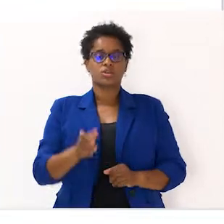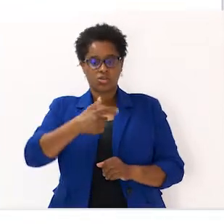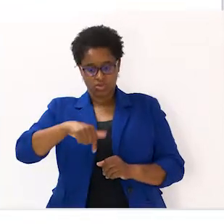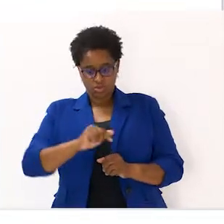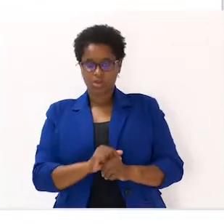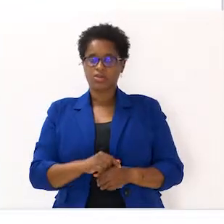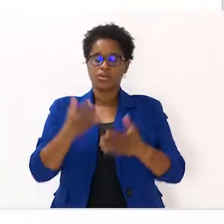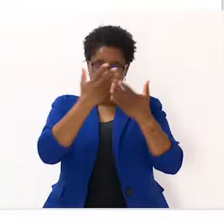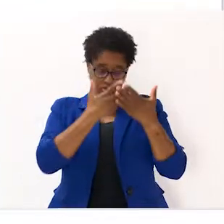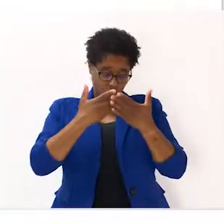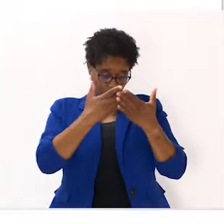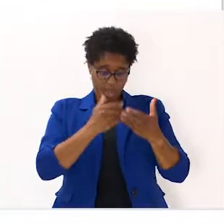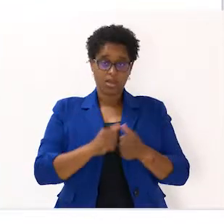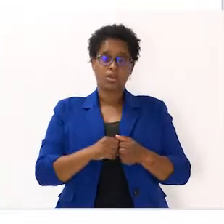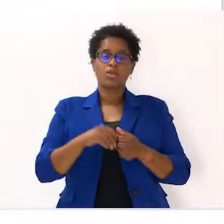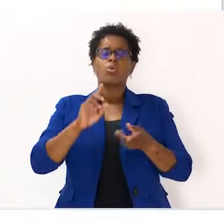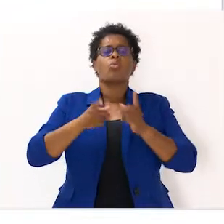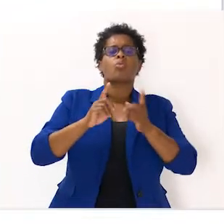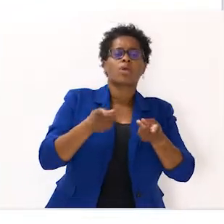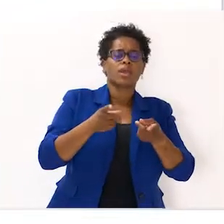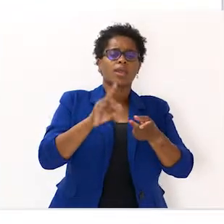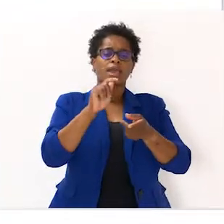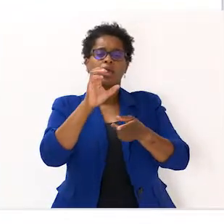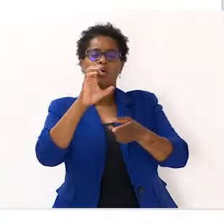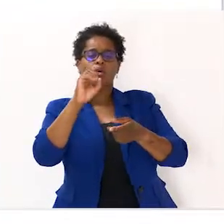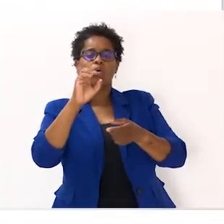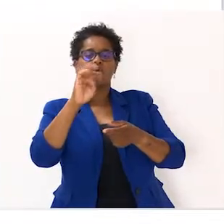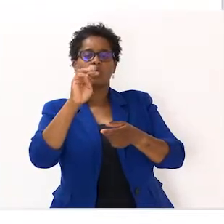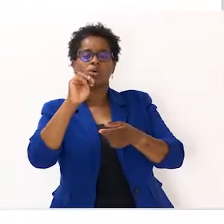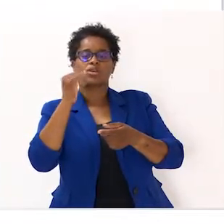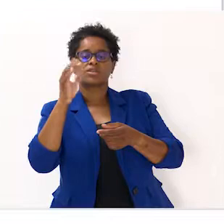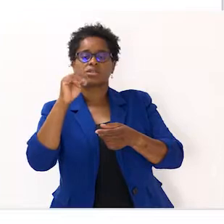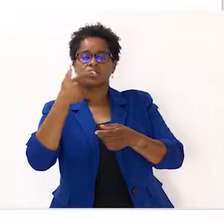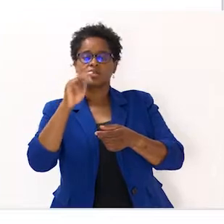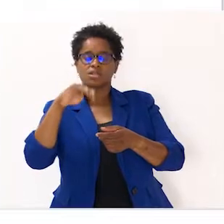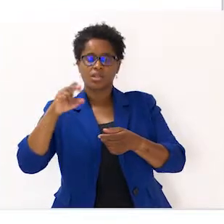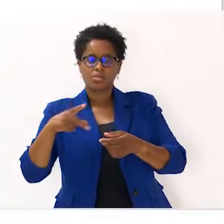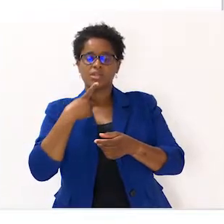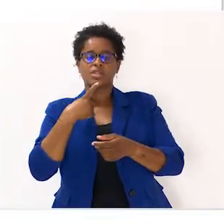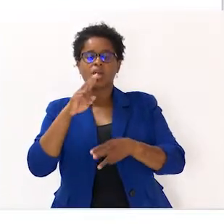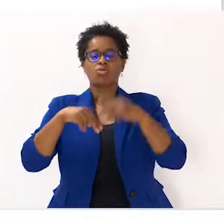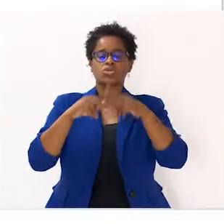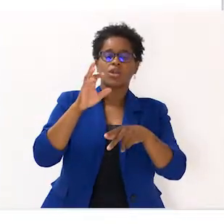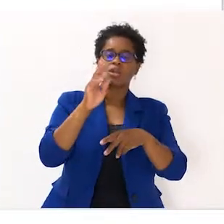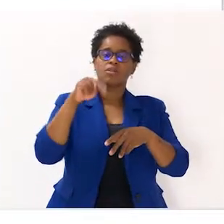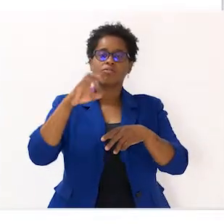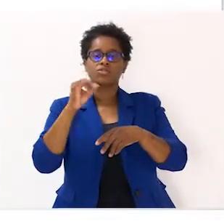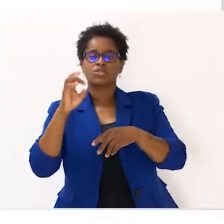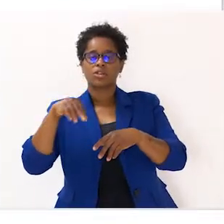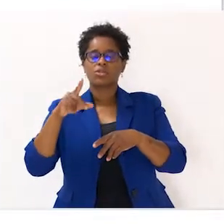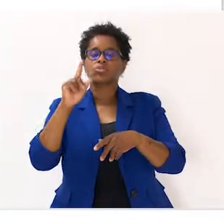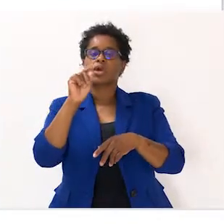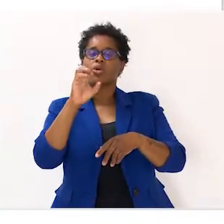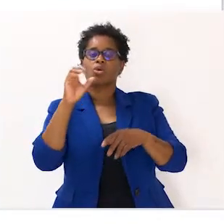iremos estudar o significado de ecossistema, perceber a constituição e funcionamento do